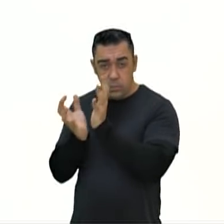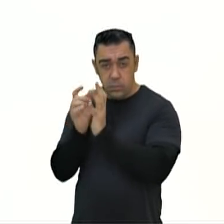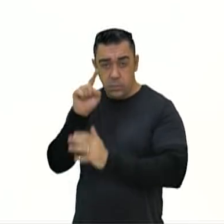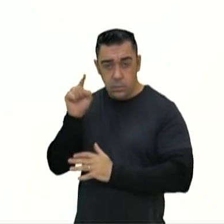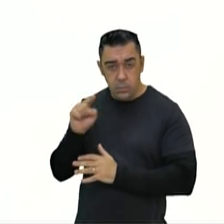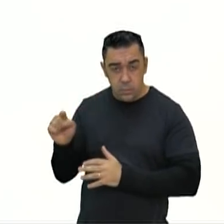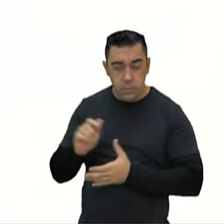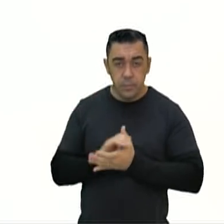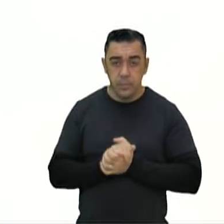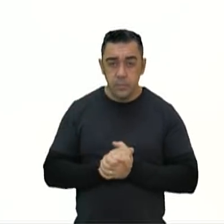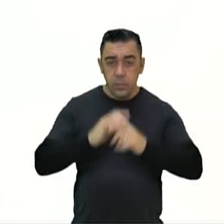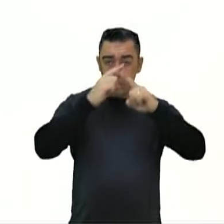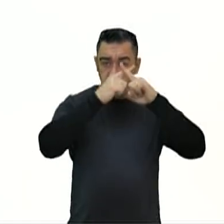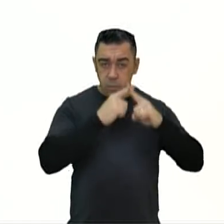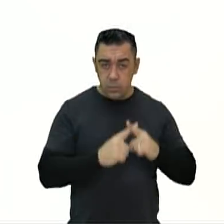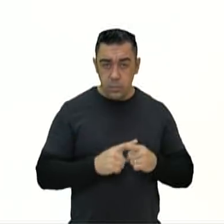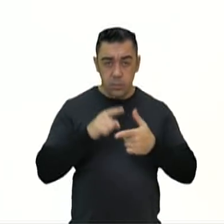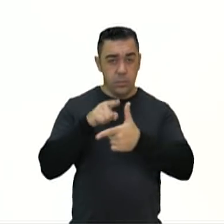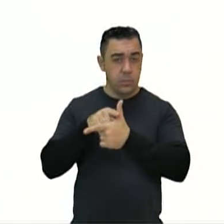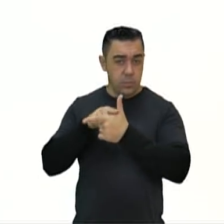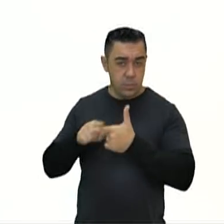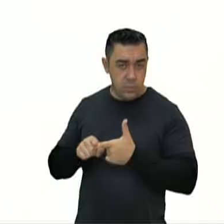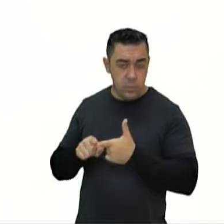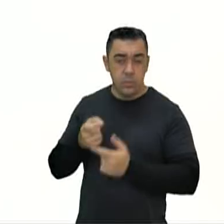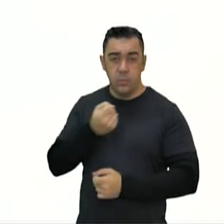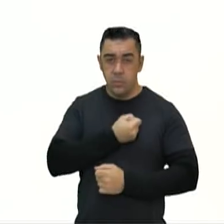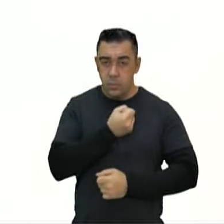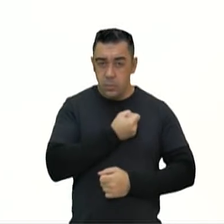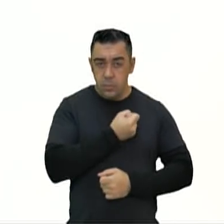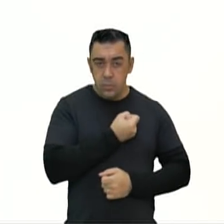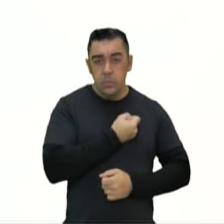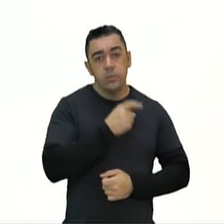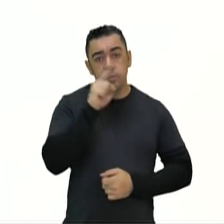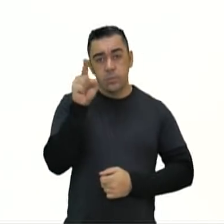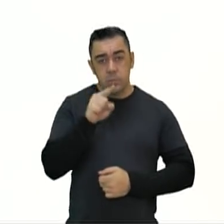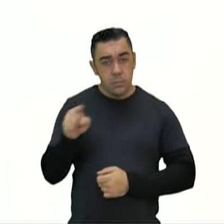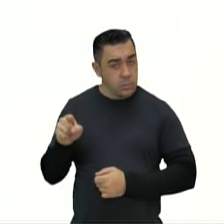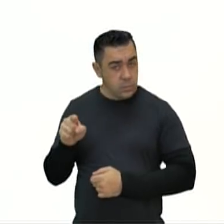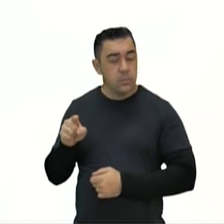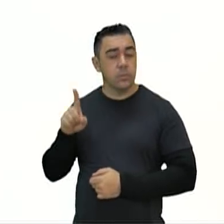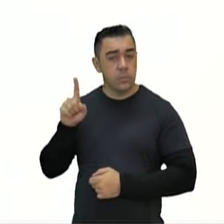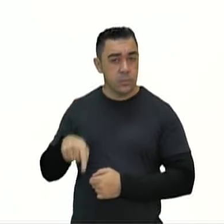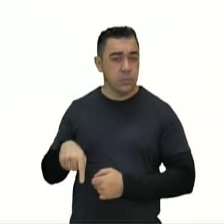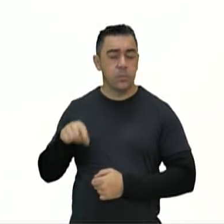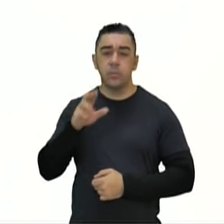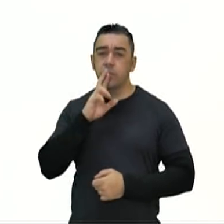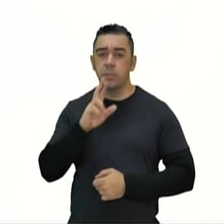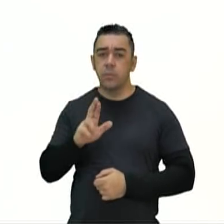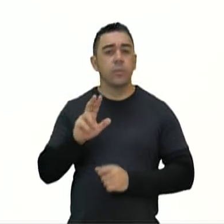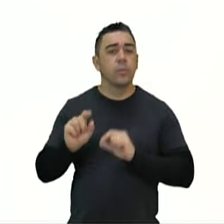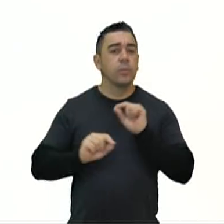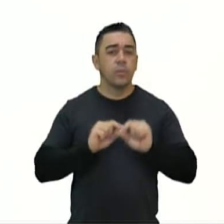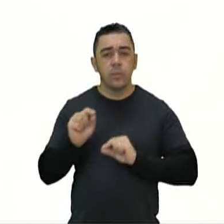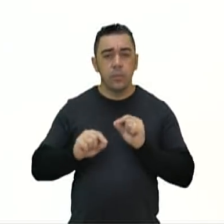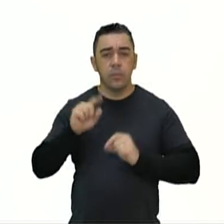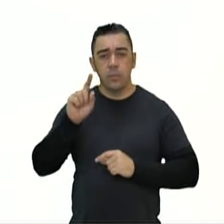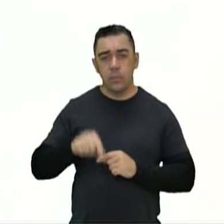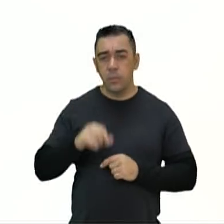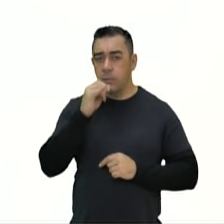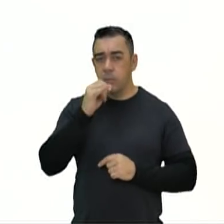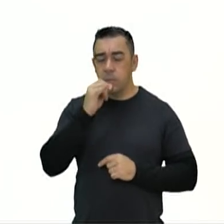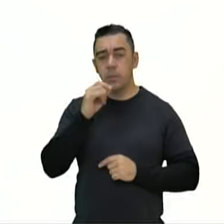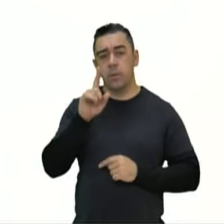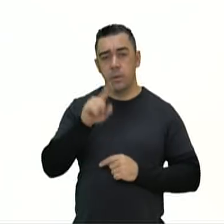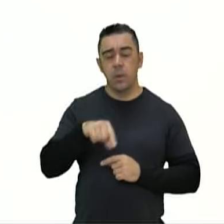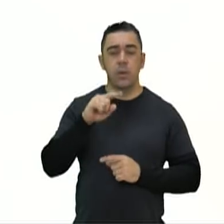A multiplicação e a divisão de dois números inteiros de mesmo sinal, ela vai resultar num sinal